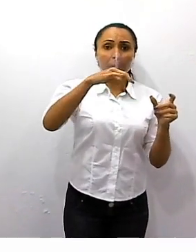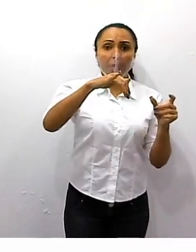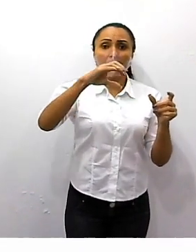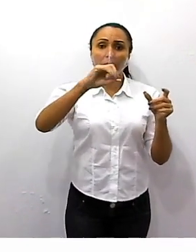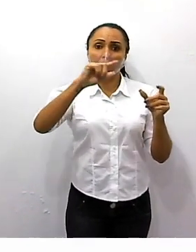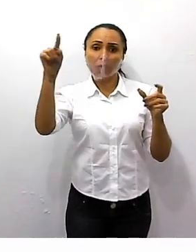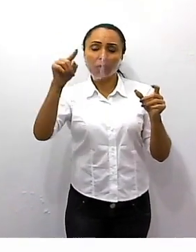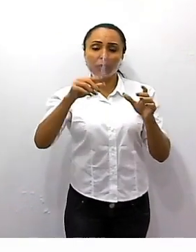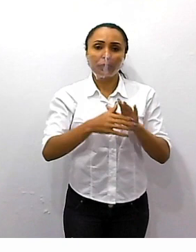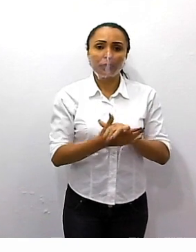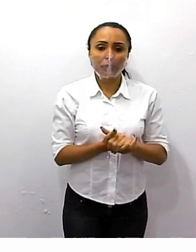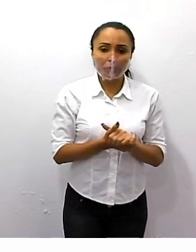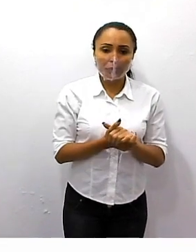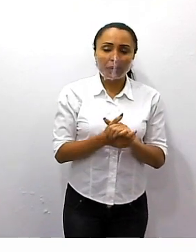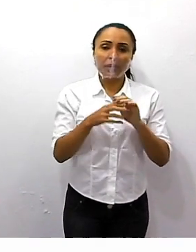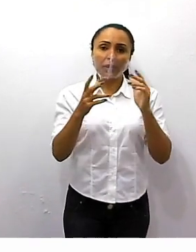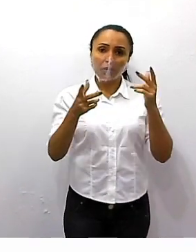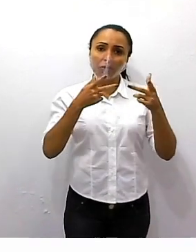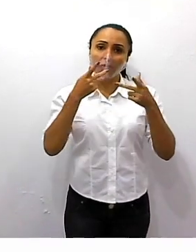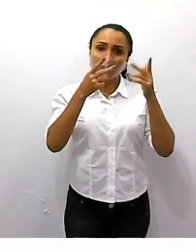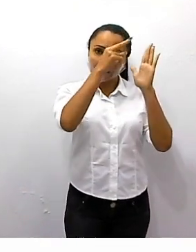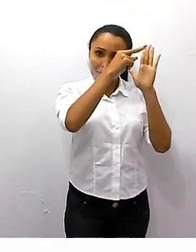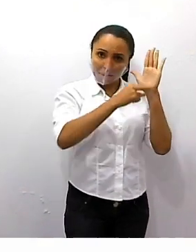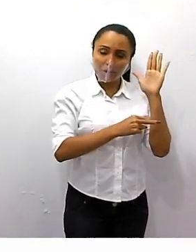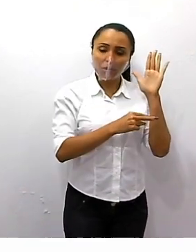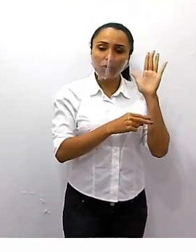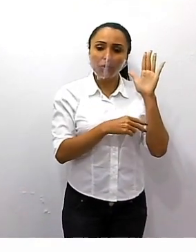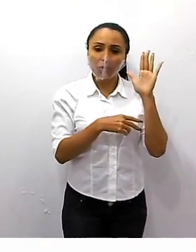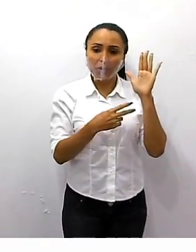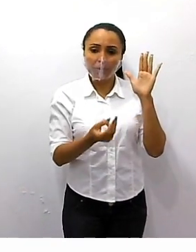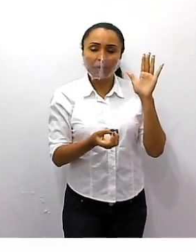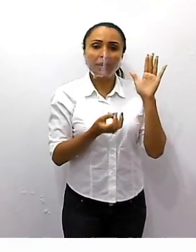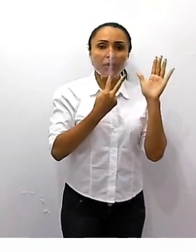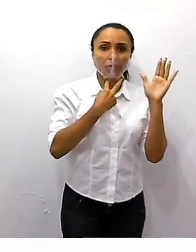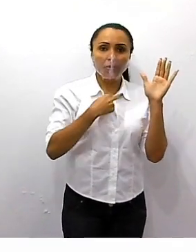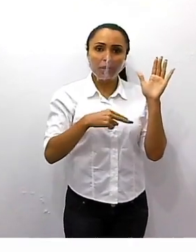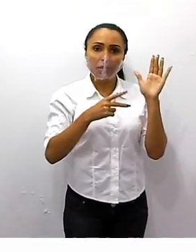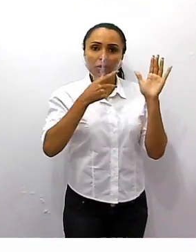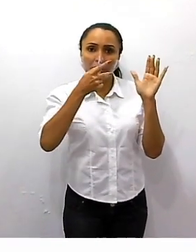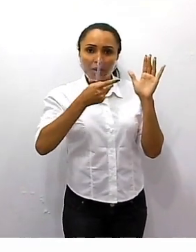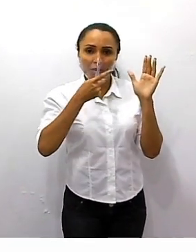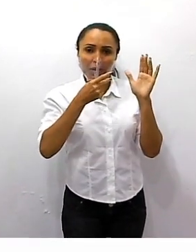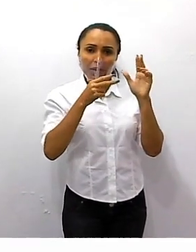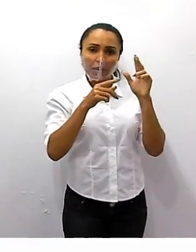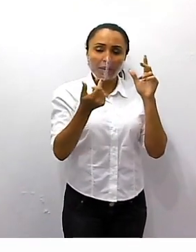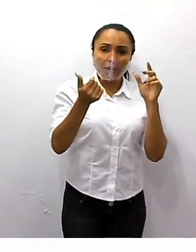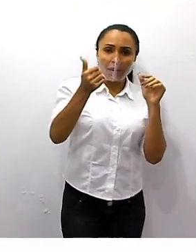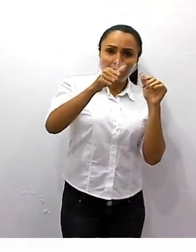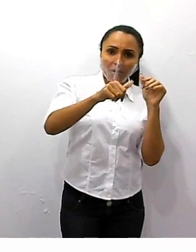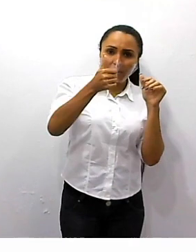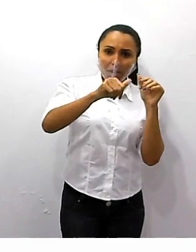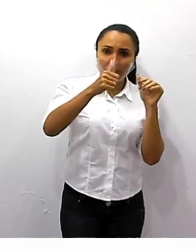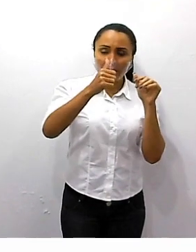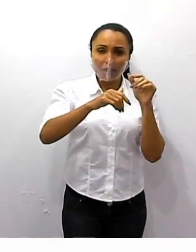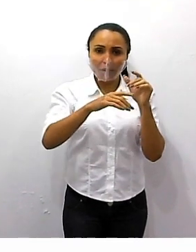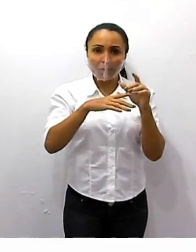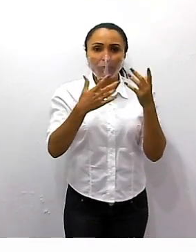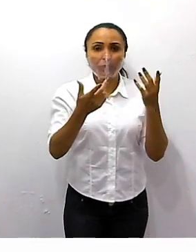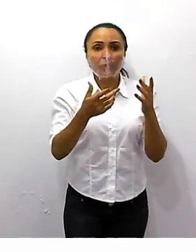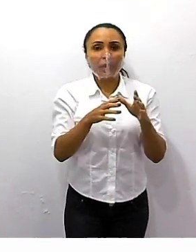Vamos lá. Feita a leitura do poema Vício na Fala, de Oswald de Andrade, analise e julgue as